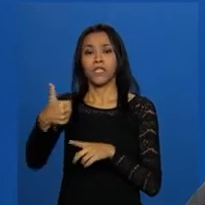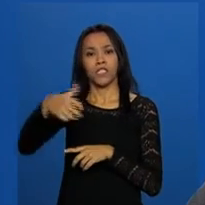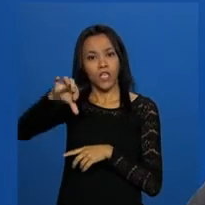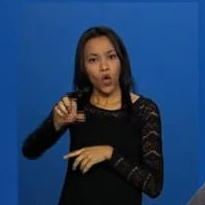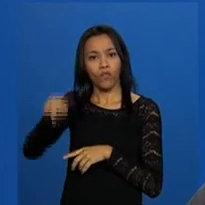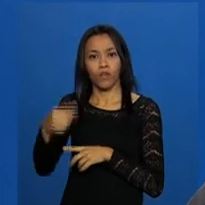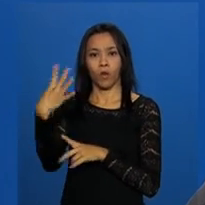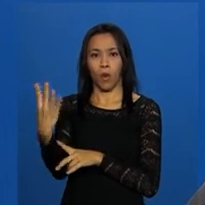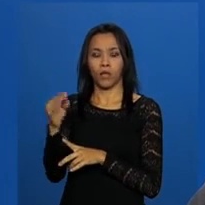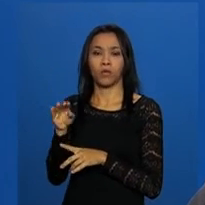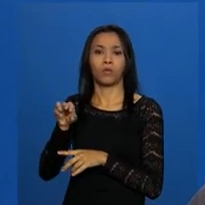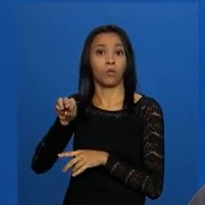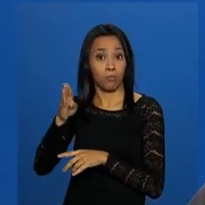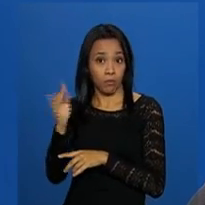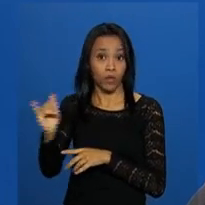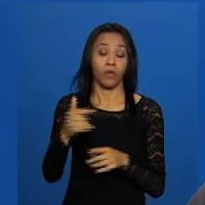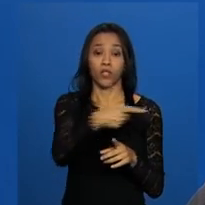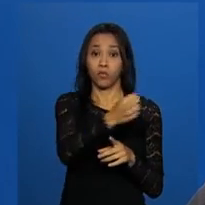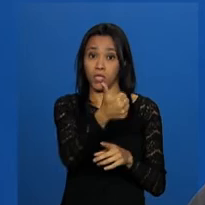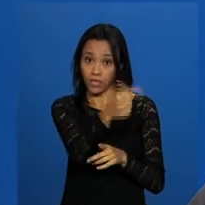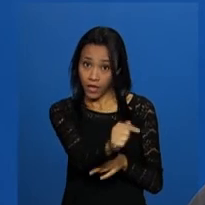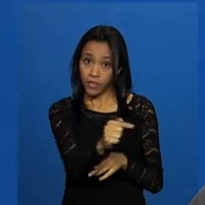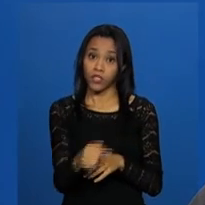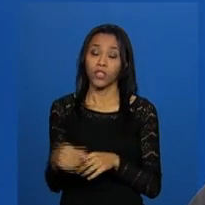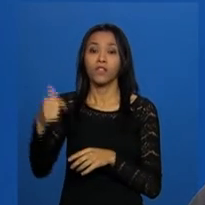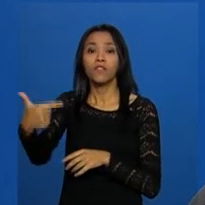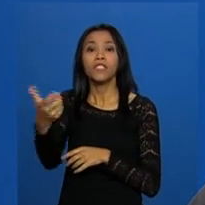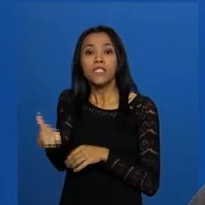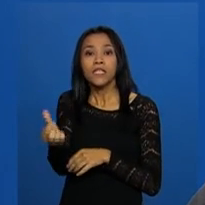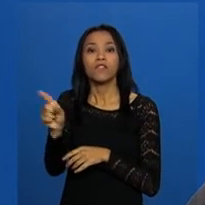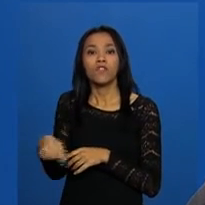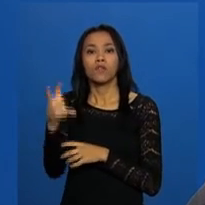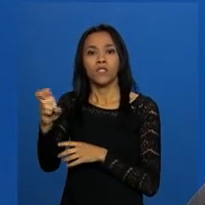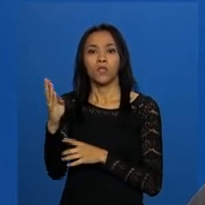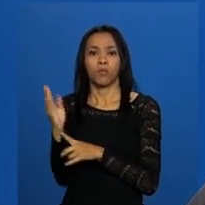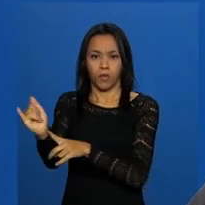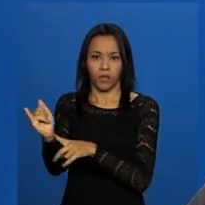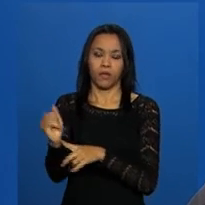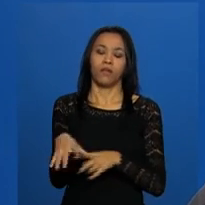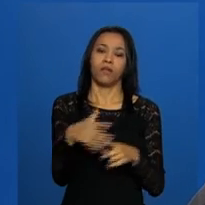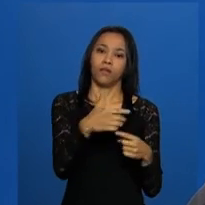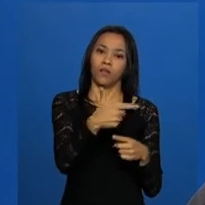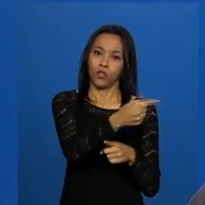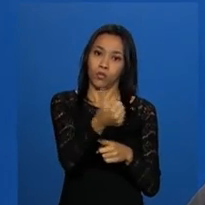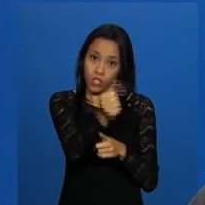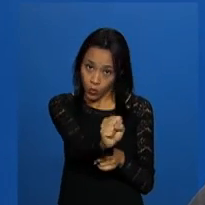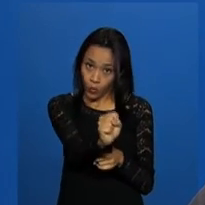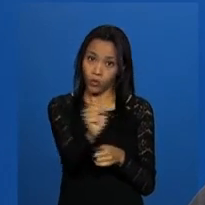19,4 bilhões em 2017 e 26,5 bilhões em